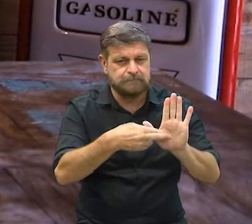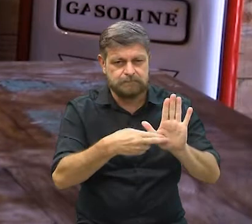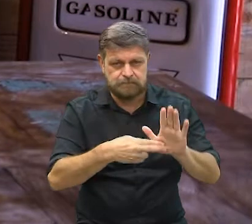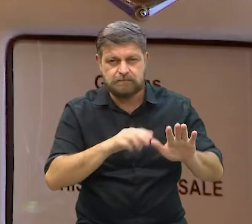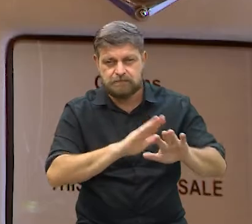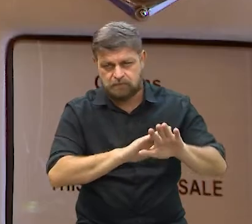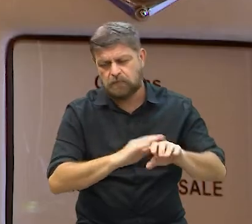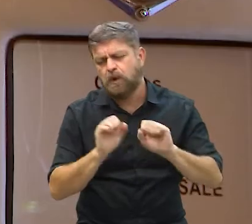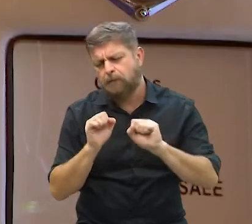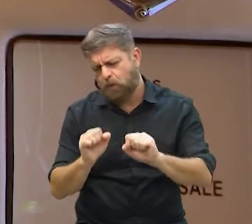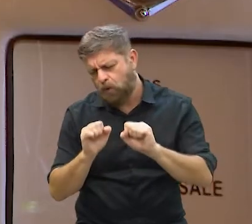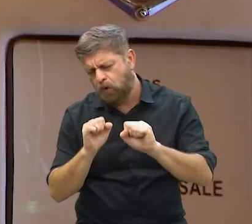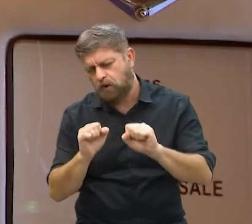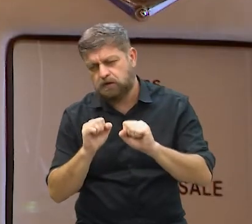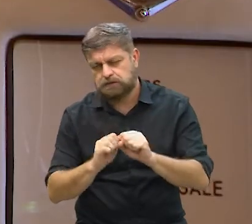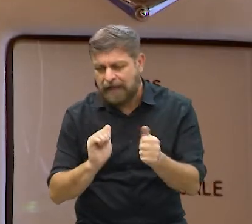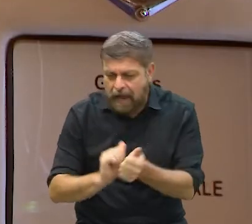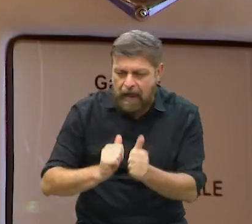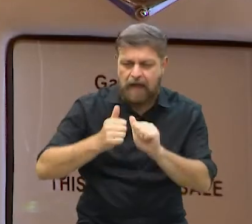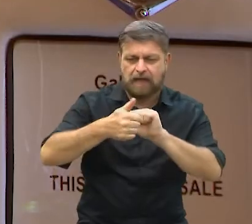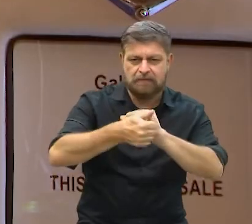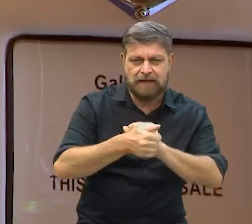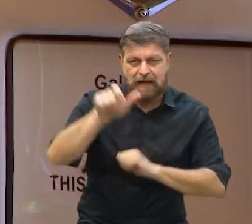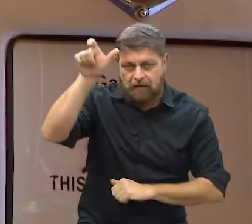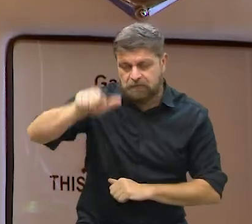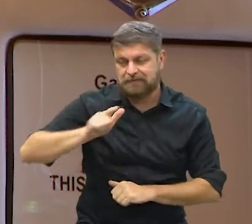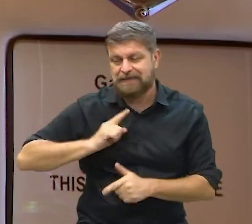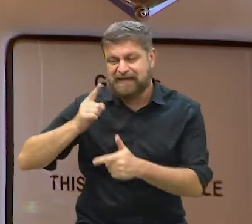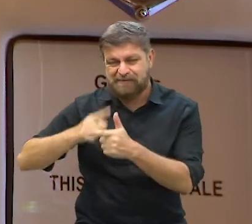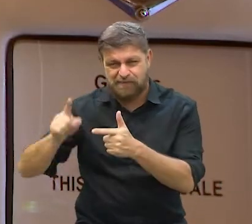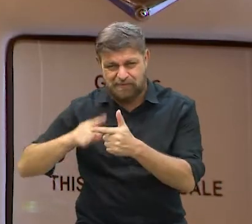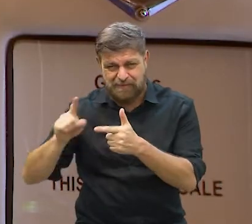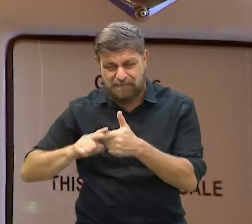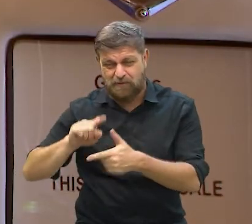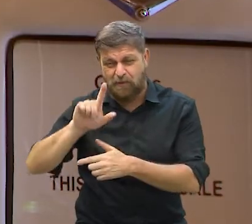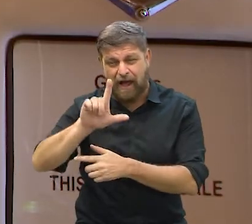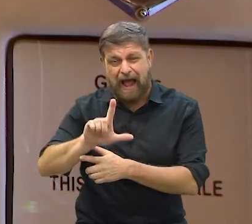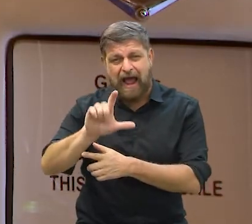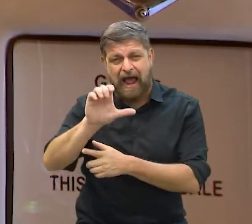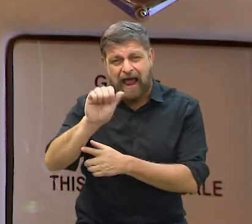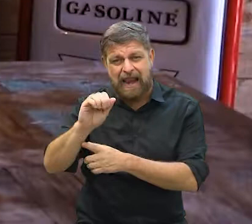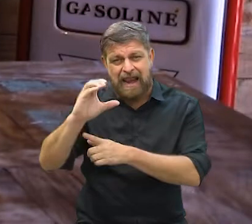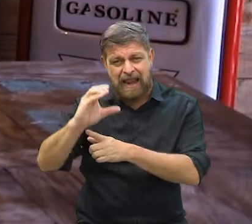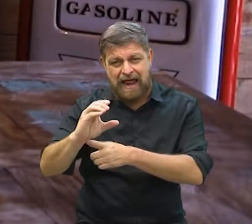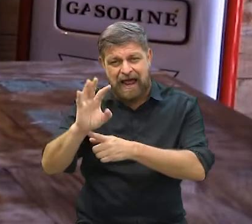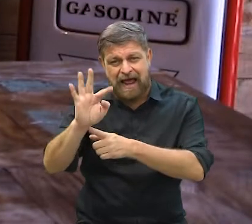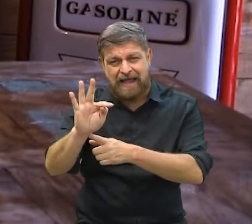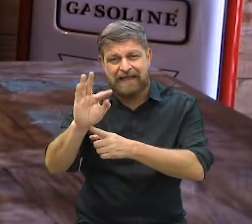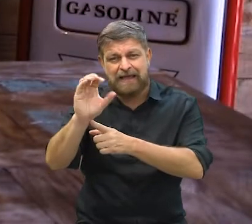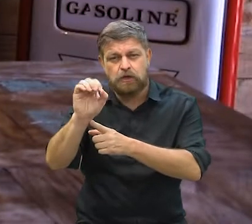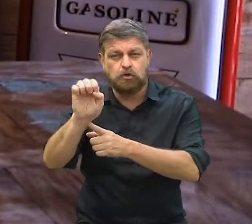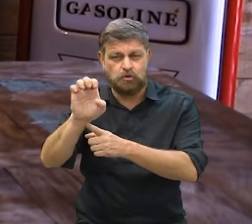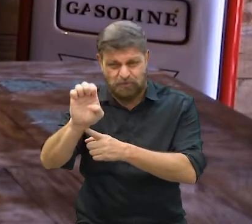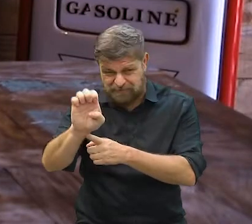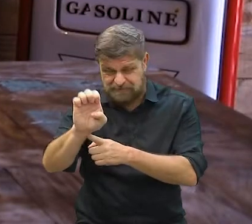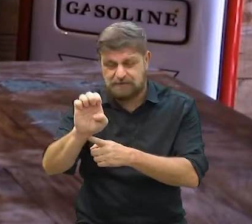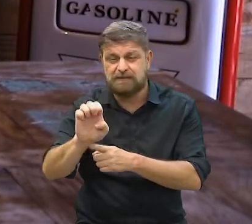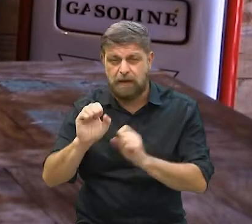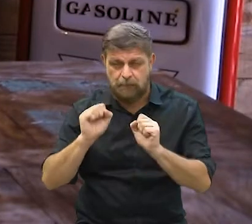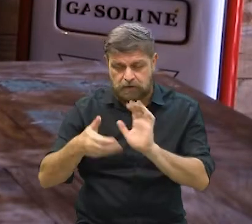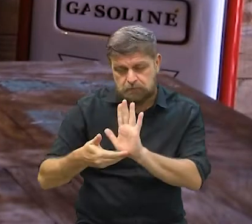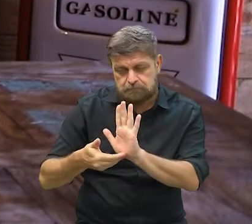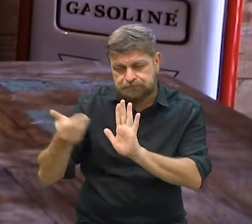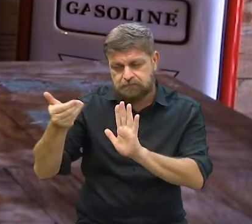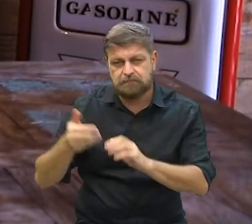Essa receita. Pode. O pessoal que tem intolerância à lactose pode fazer isso. Ok. Bom, se